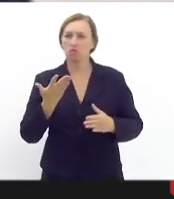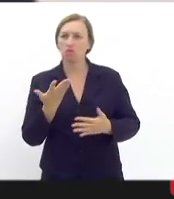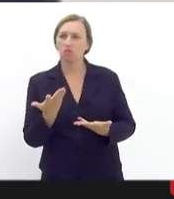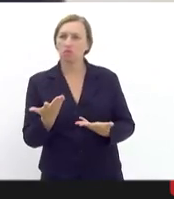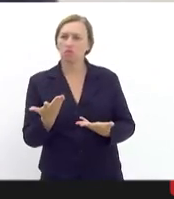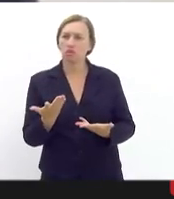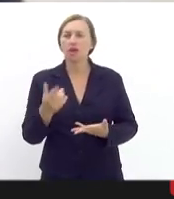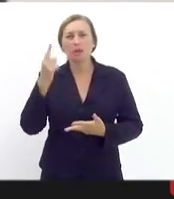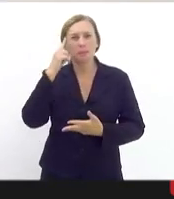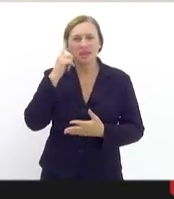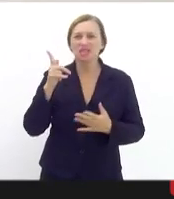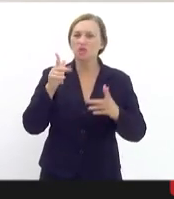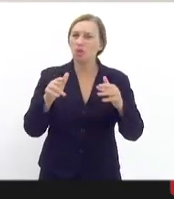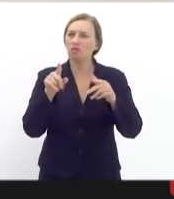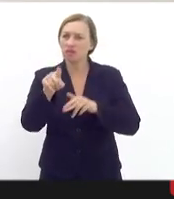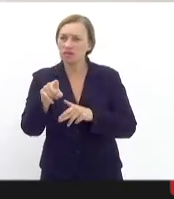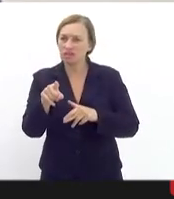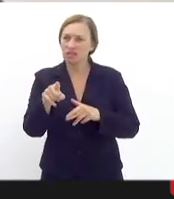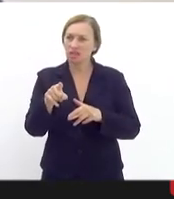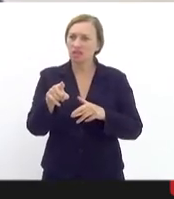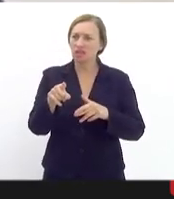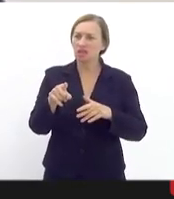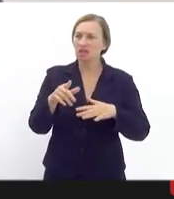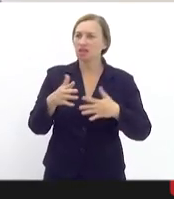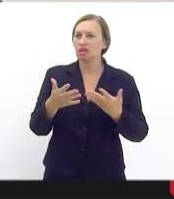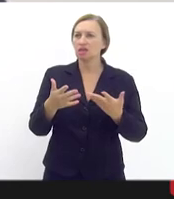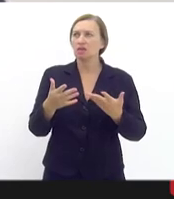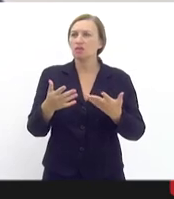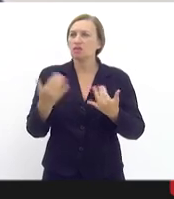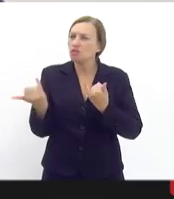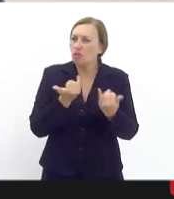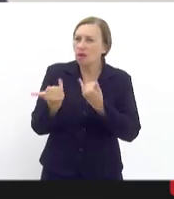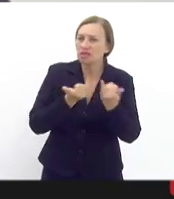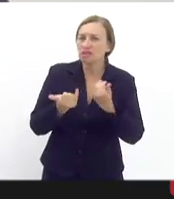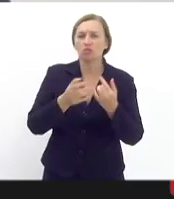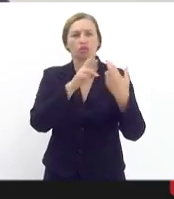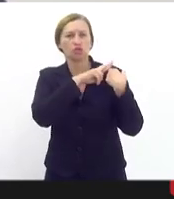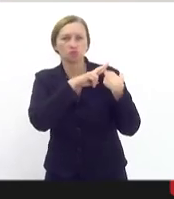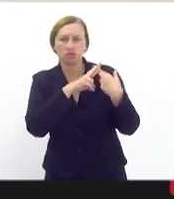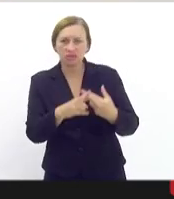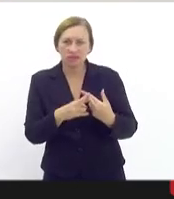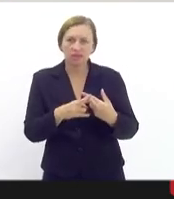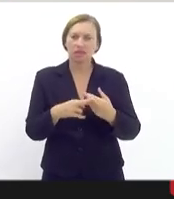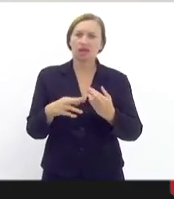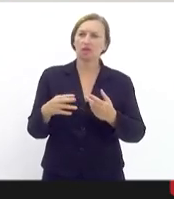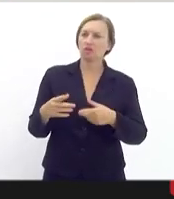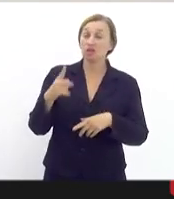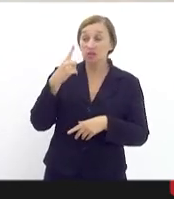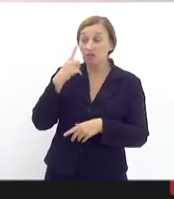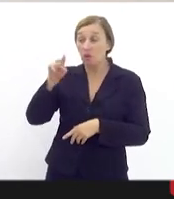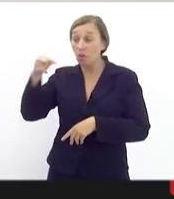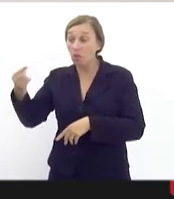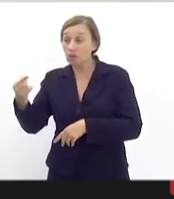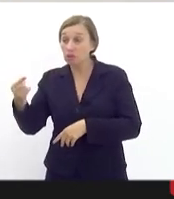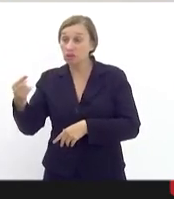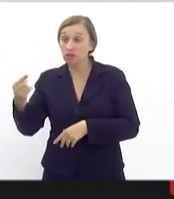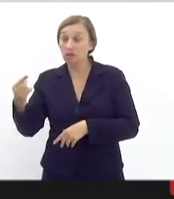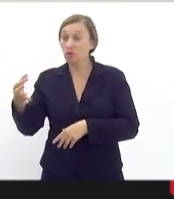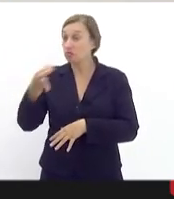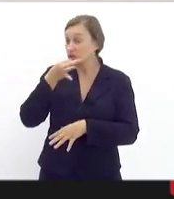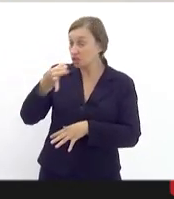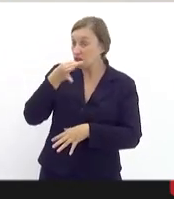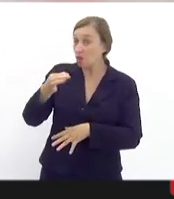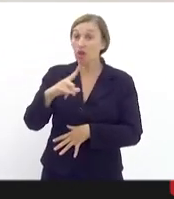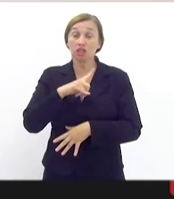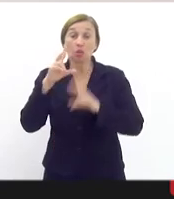pensa como você, do lado de qualquer informação mais apurada, que você tenha alguma responsabilidade, minimamente você ouve o outro lado, que você tenha até